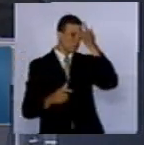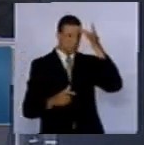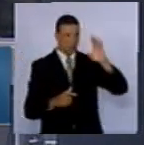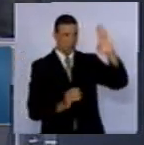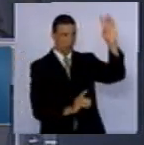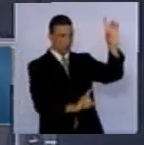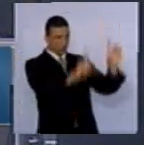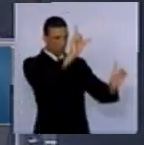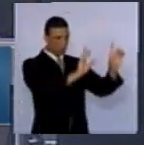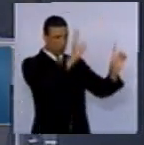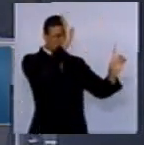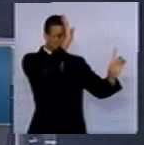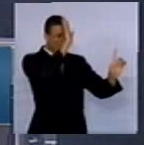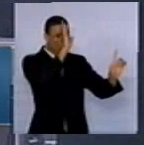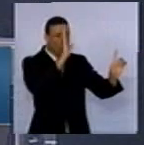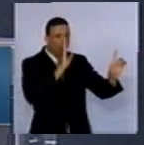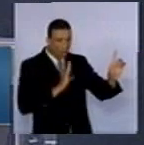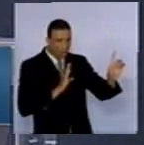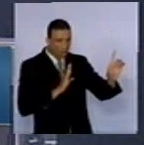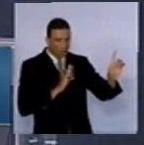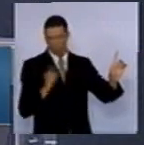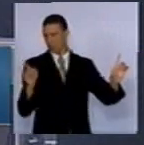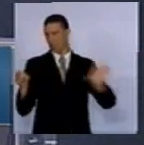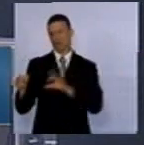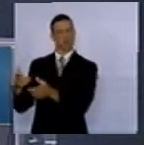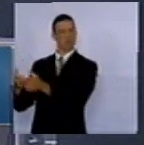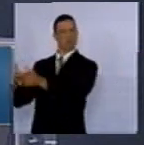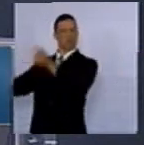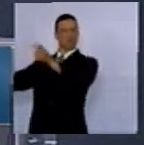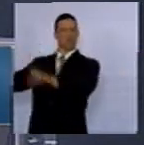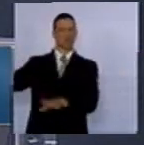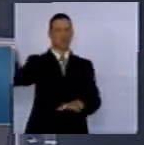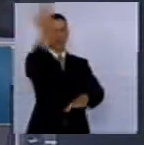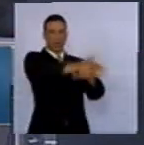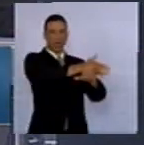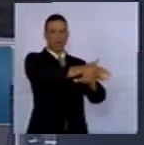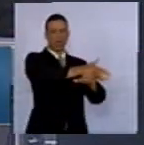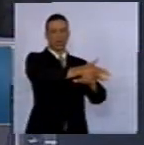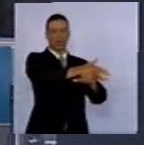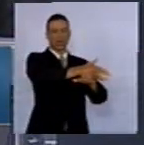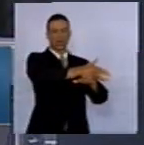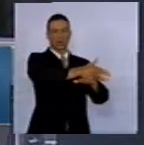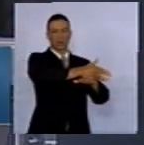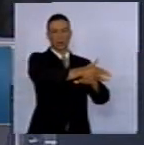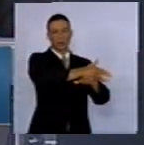domicílios que ainda recebem televisão aberta freeware